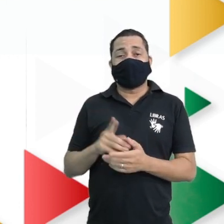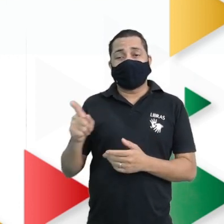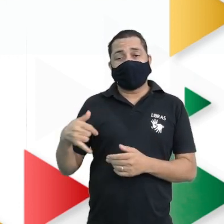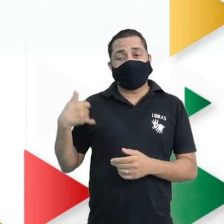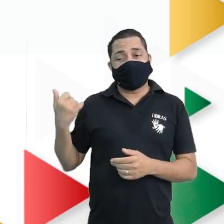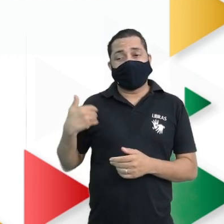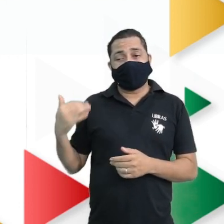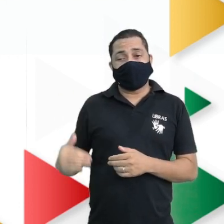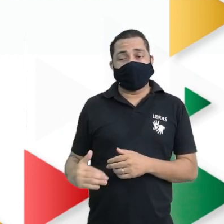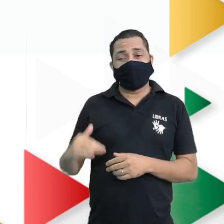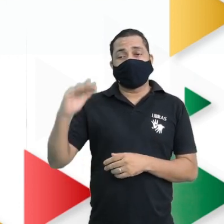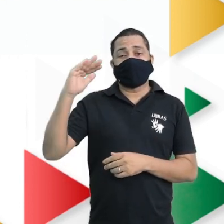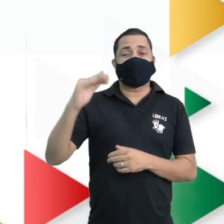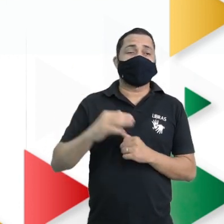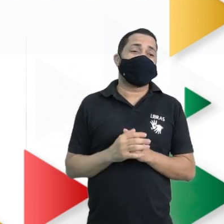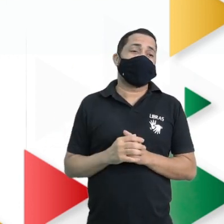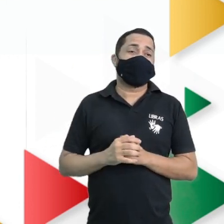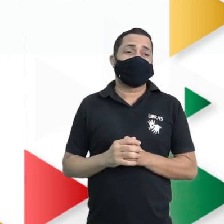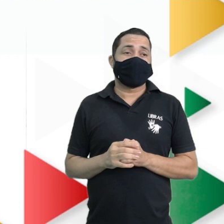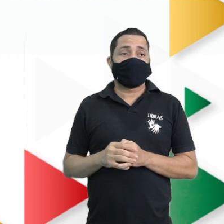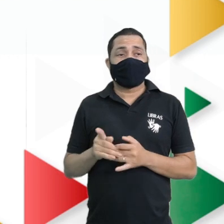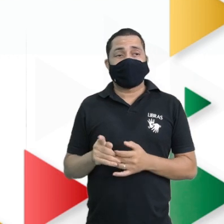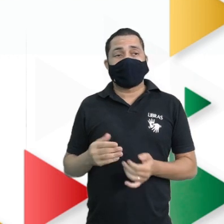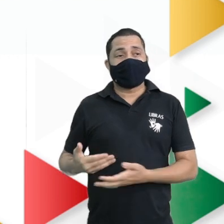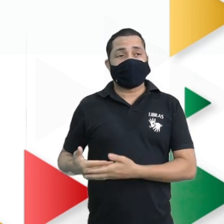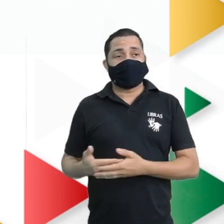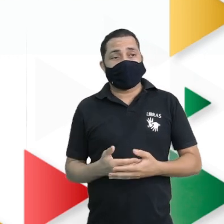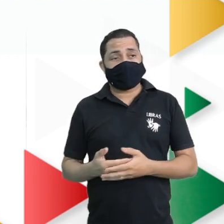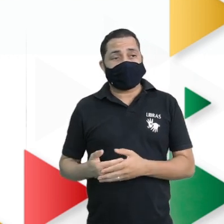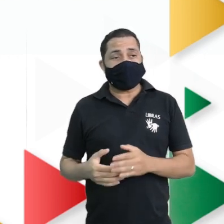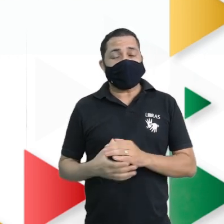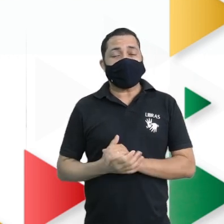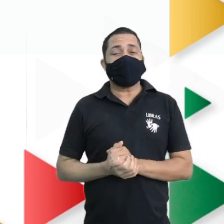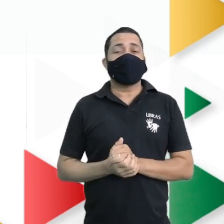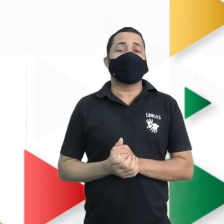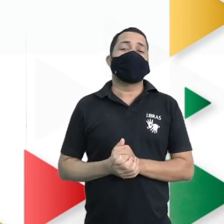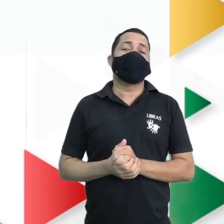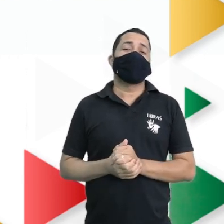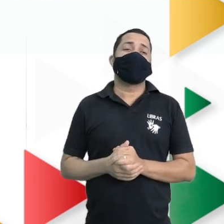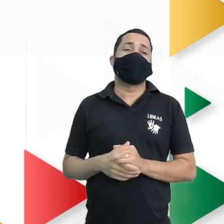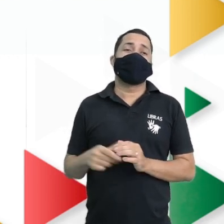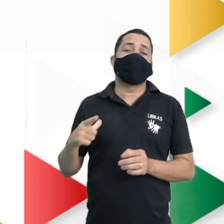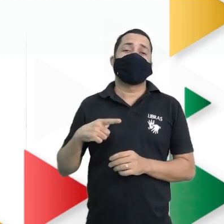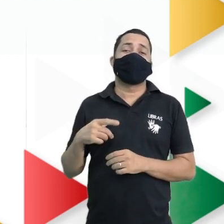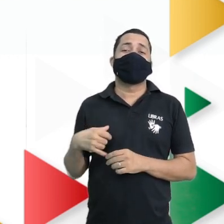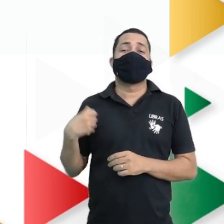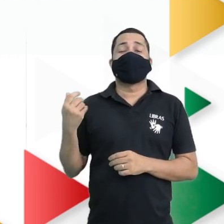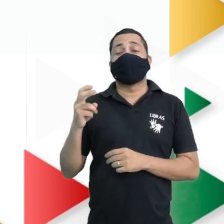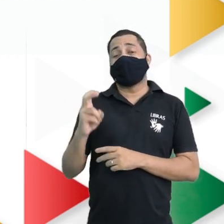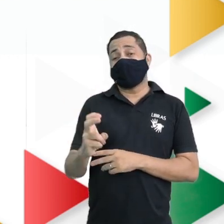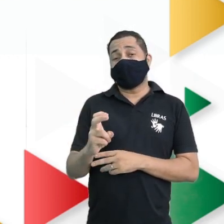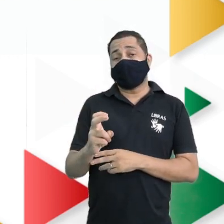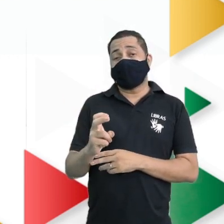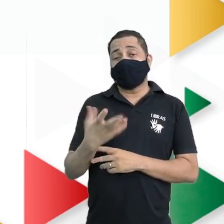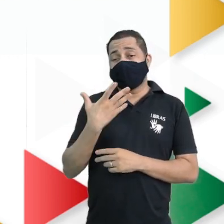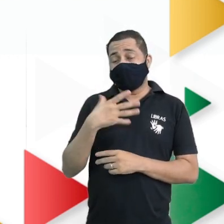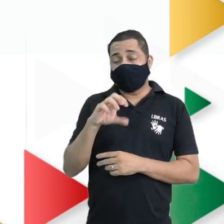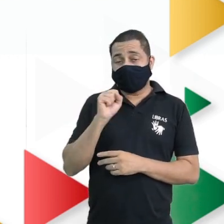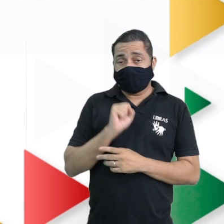atingisse a maioridade. Bem bebezinho, ficou aí nosso querido Dom Pedro II, ele tinha 5 anos, quando o